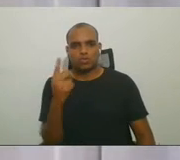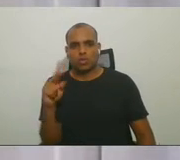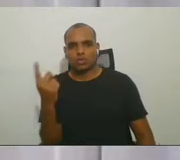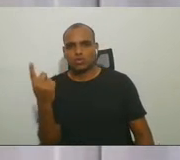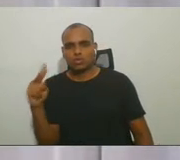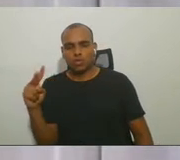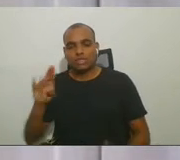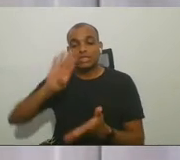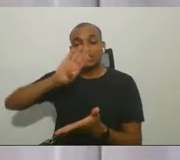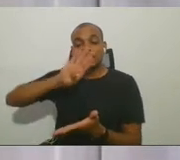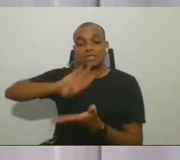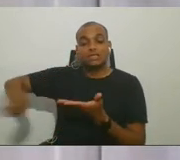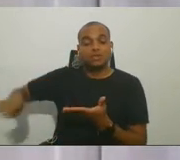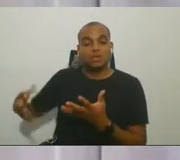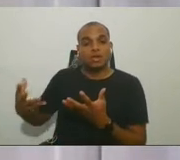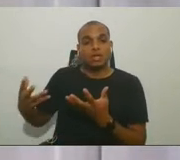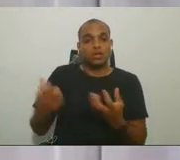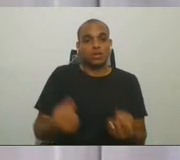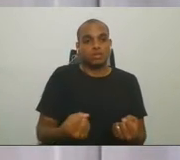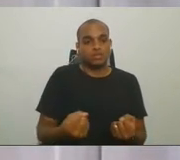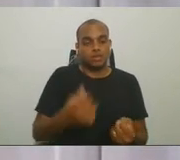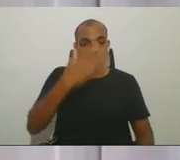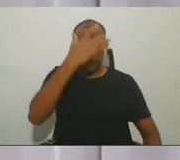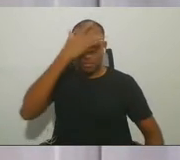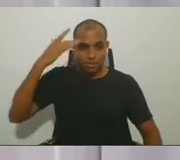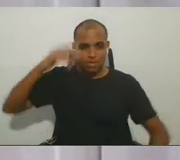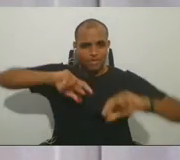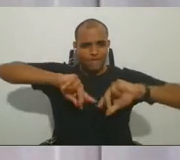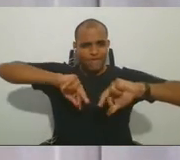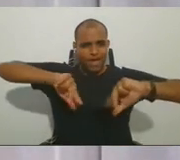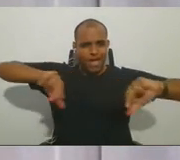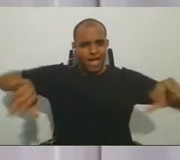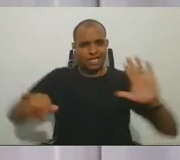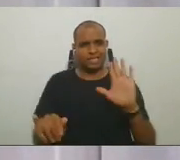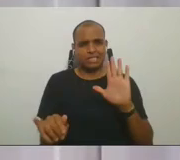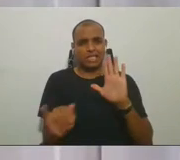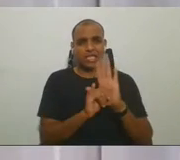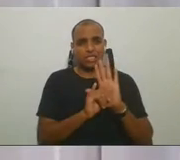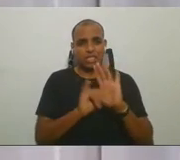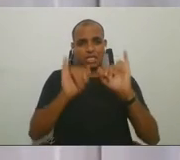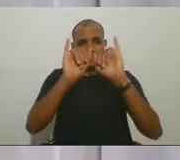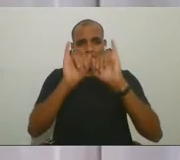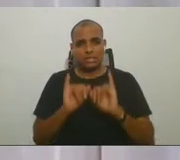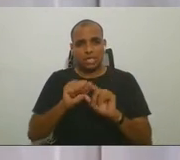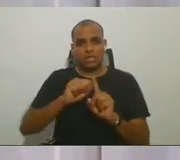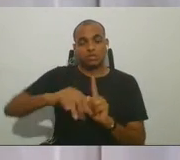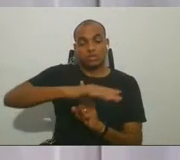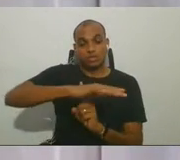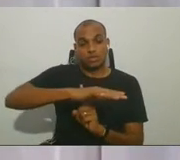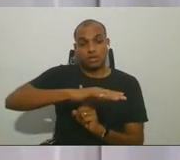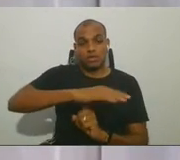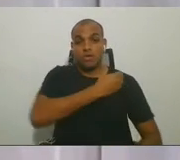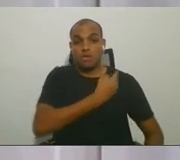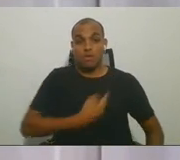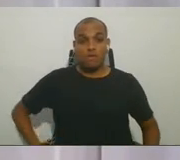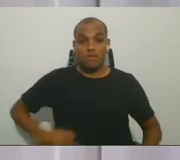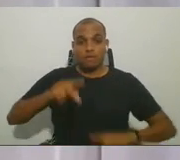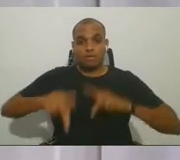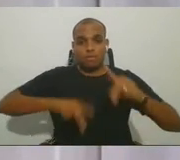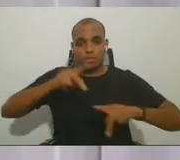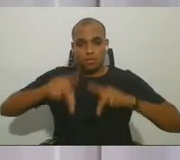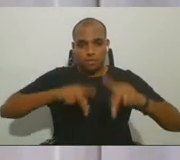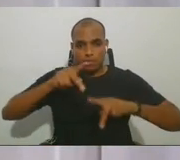das pessoas de diversas identidades sexo-social. Os governos populares que